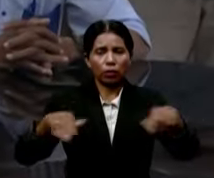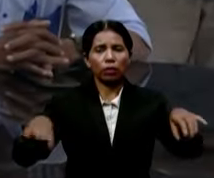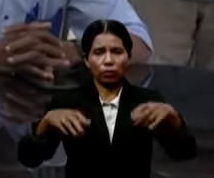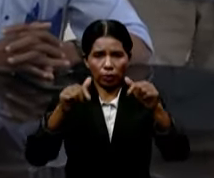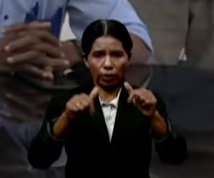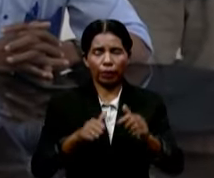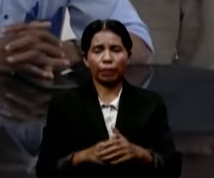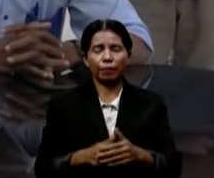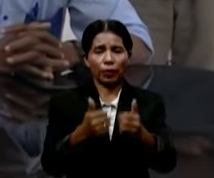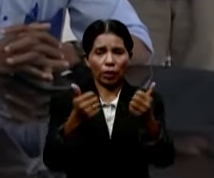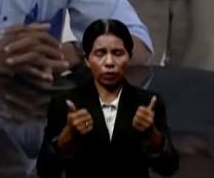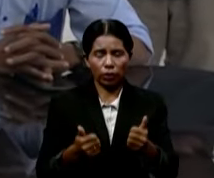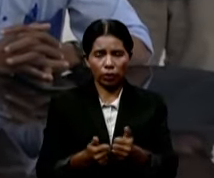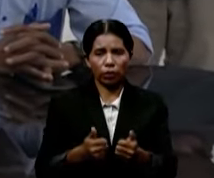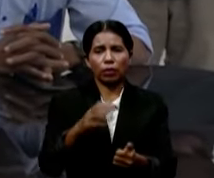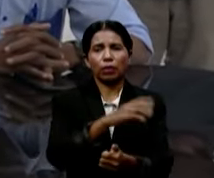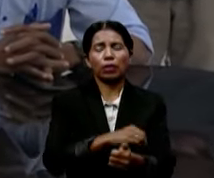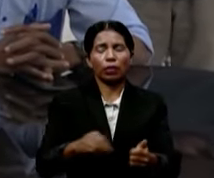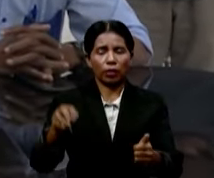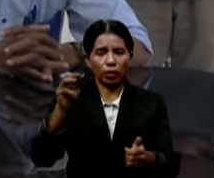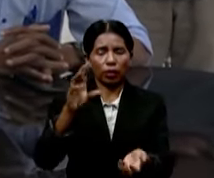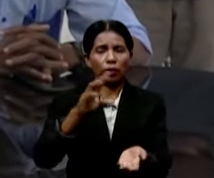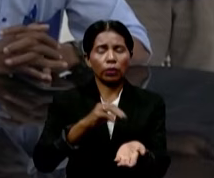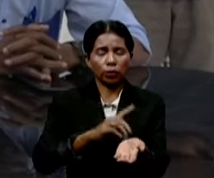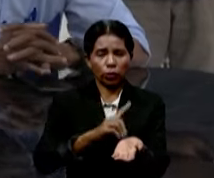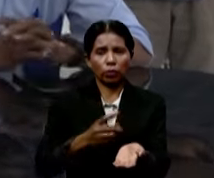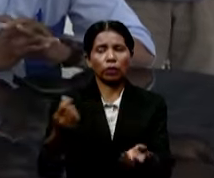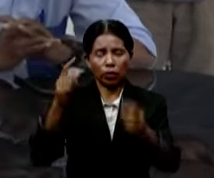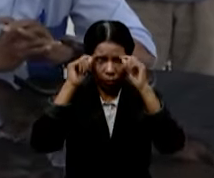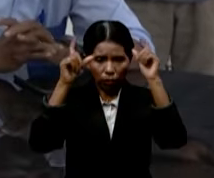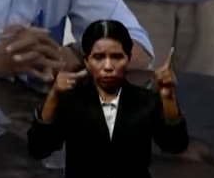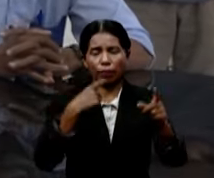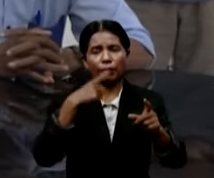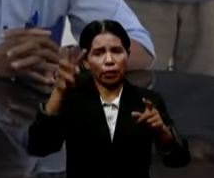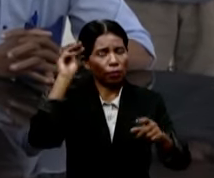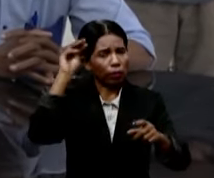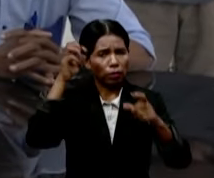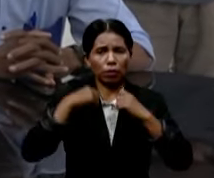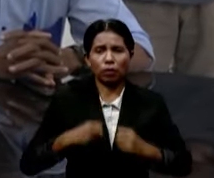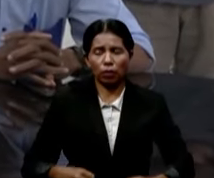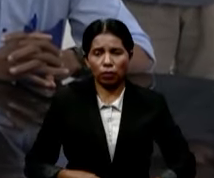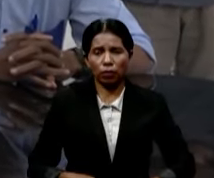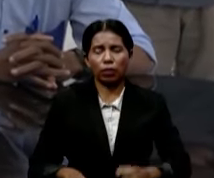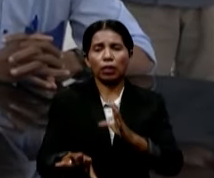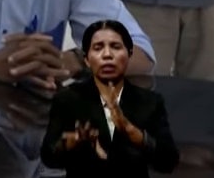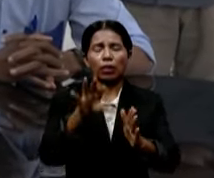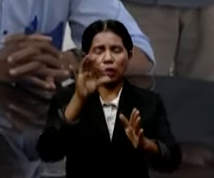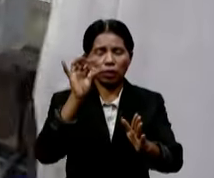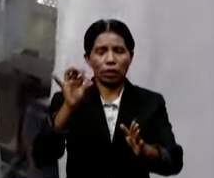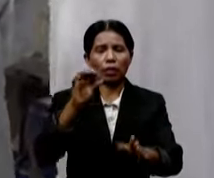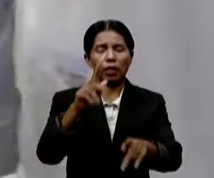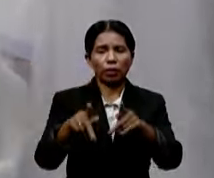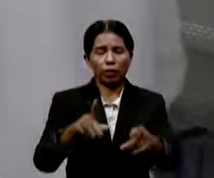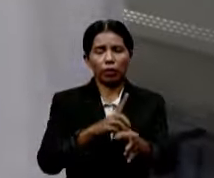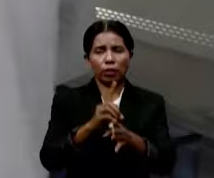Além de nem Associação Cientista Laboratório Médica Timor-Leste, MOS, lamenta a decisão do Ministro da Saúde, nebe nomeia chefe unidade